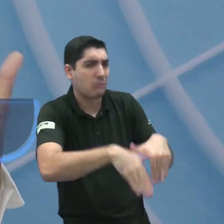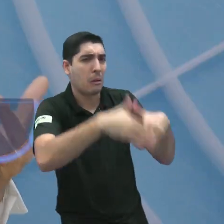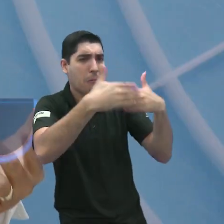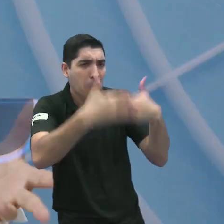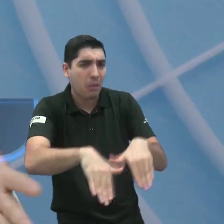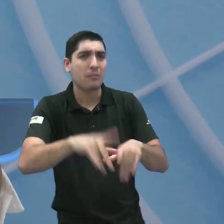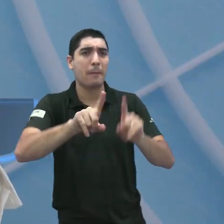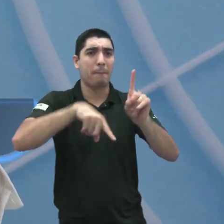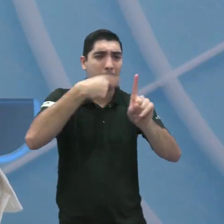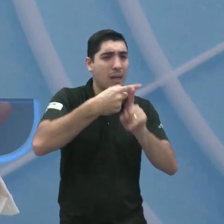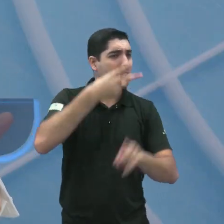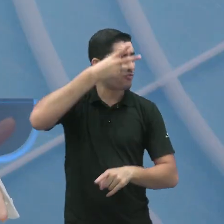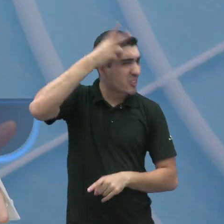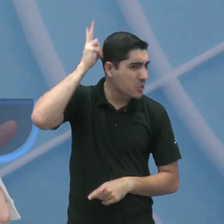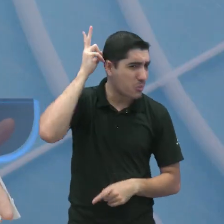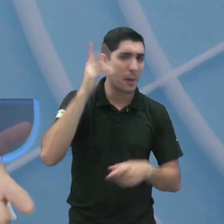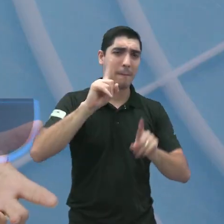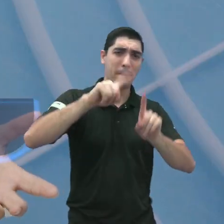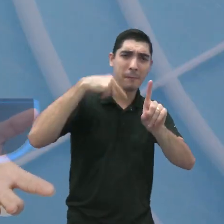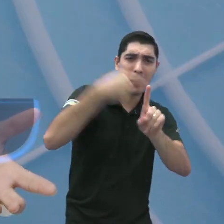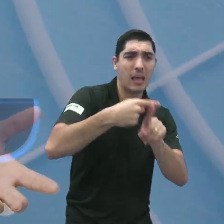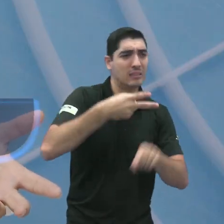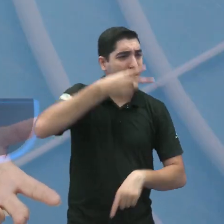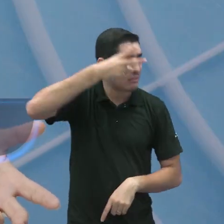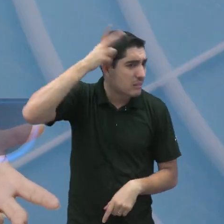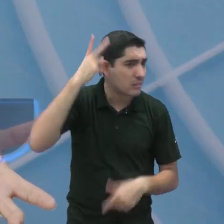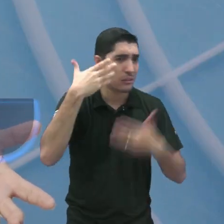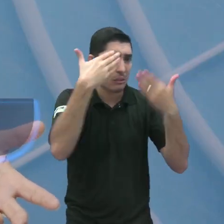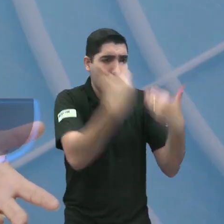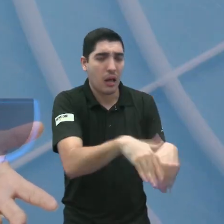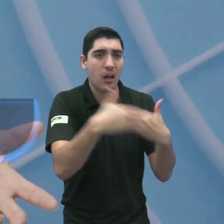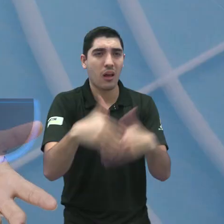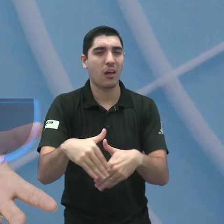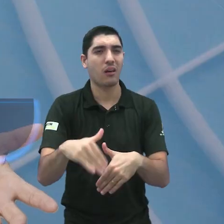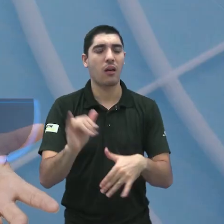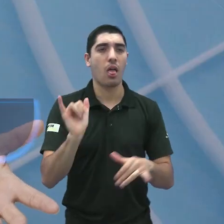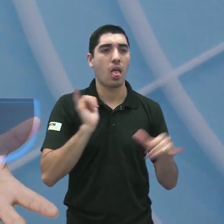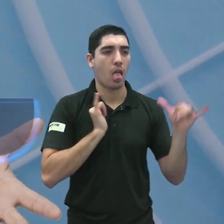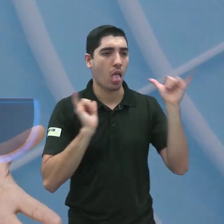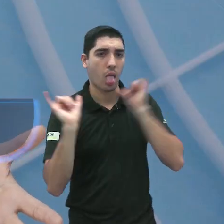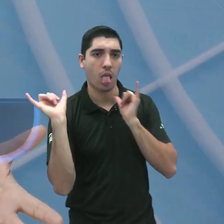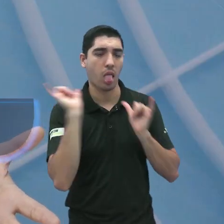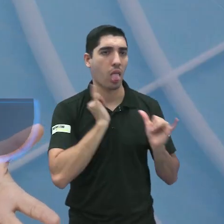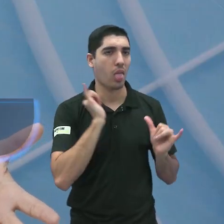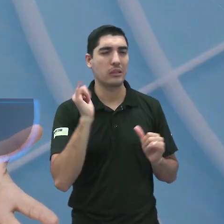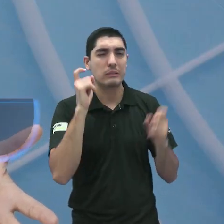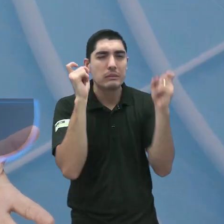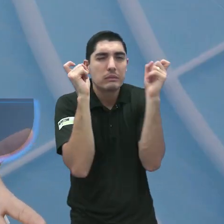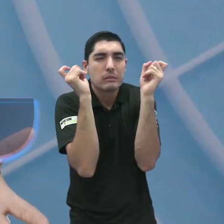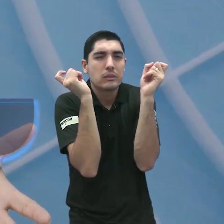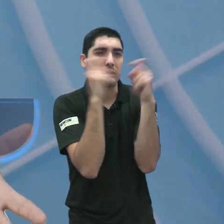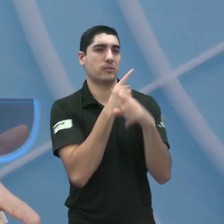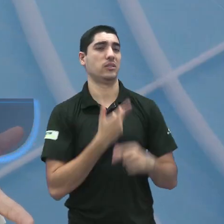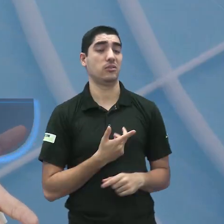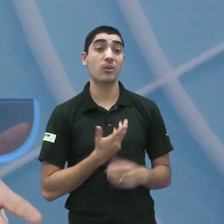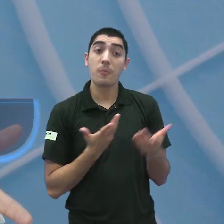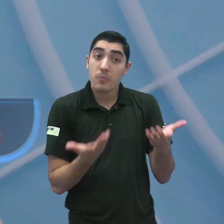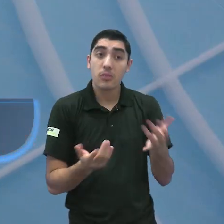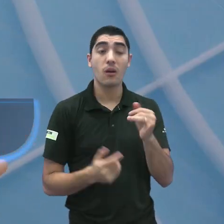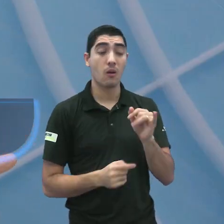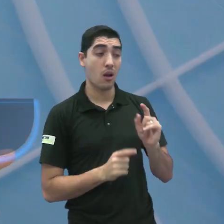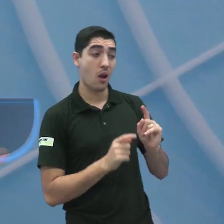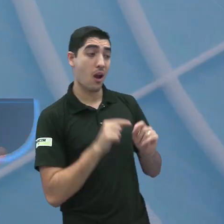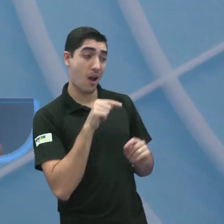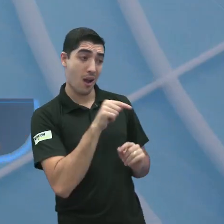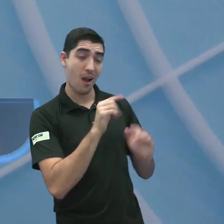extenuantes e vestibulares e mais vestibulares, né? Então, ter essa questão mais gradual e a escola preparar